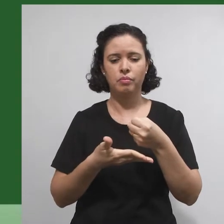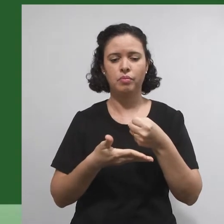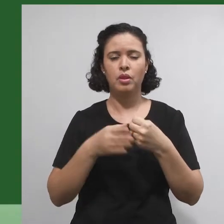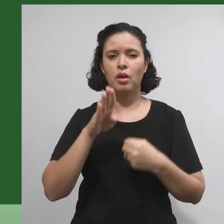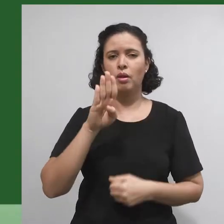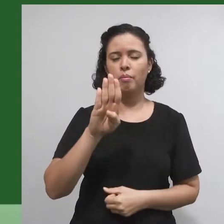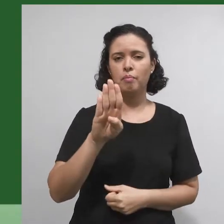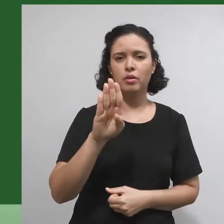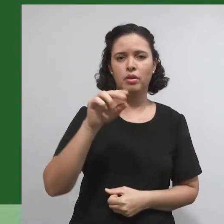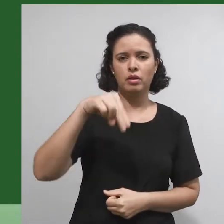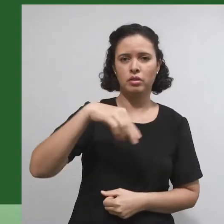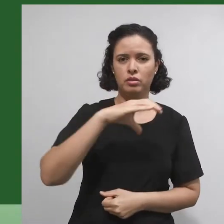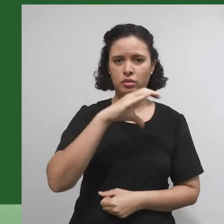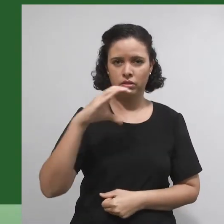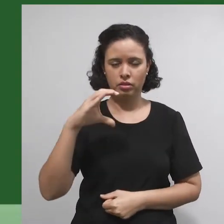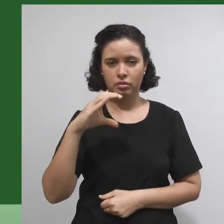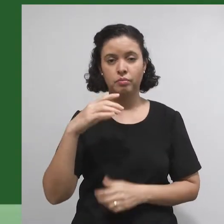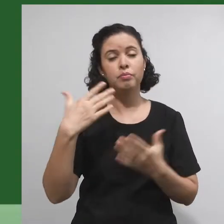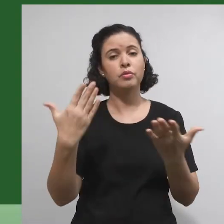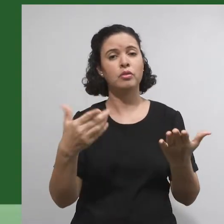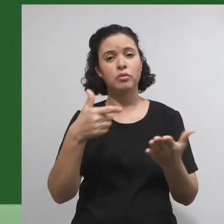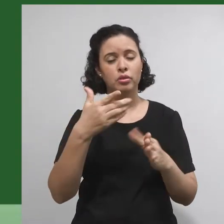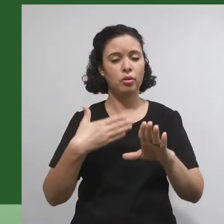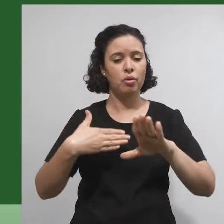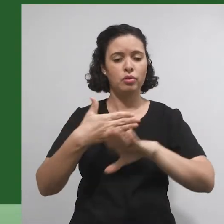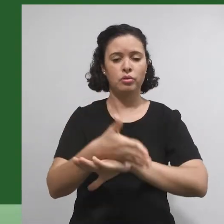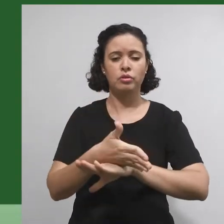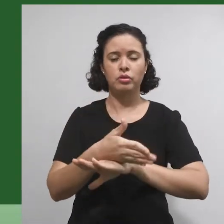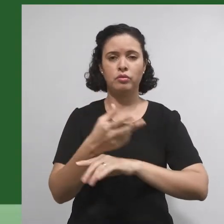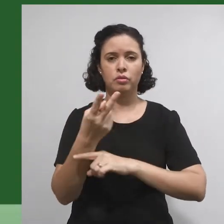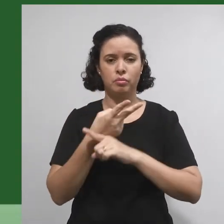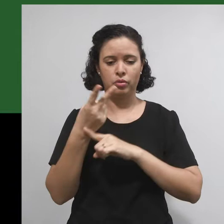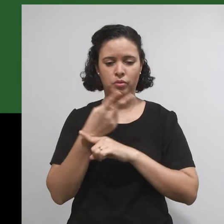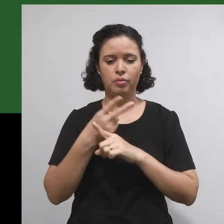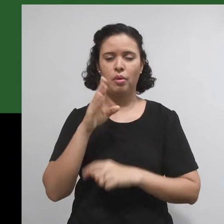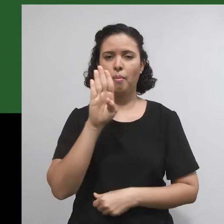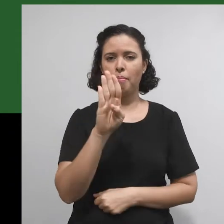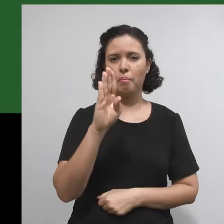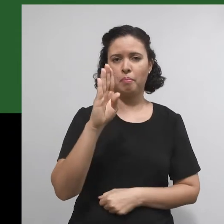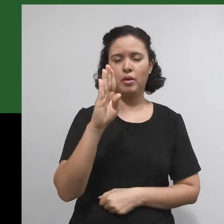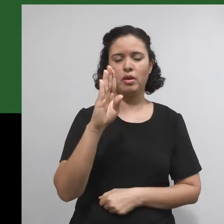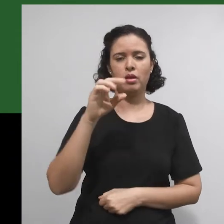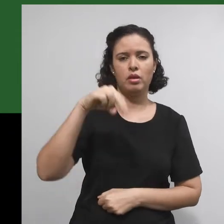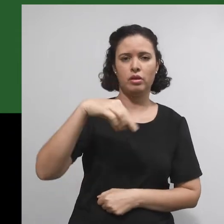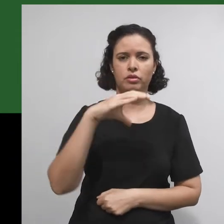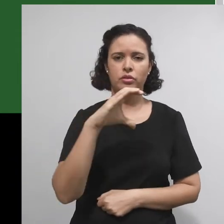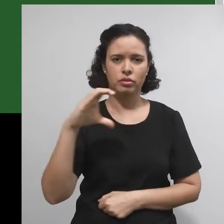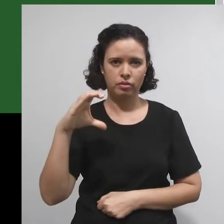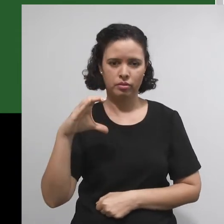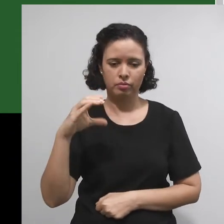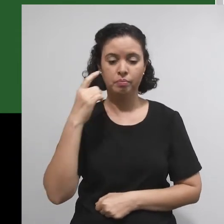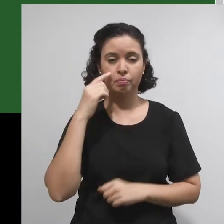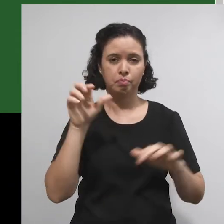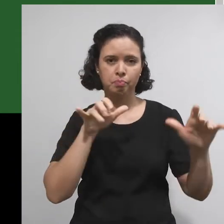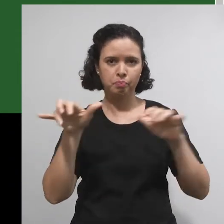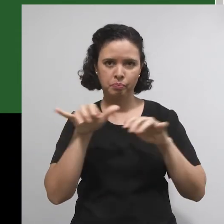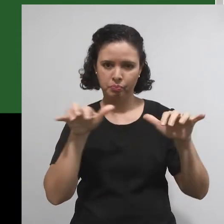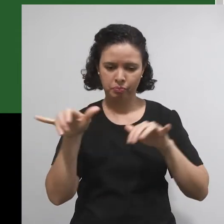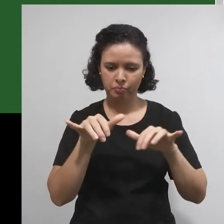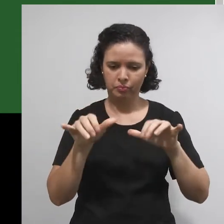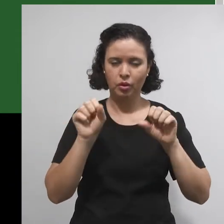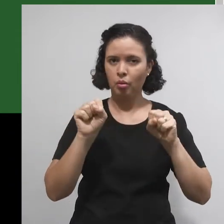comum curricular. Então, para você acessar, você vai procurar aqui, ó, BNCC,